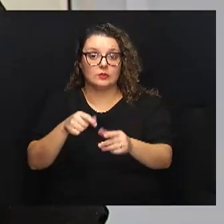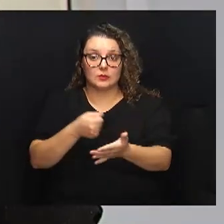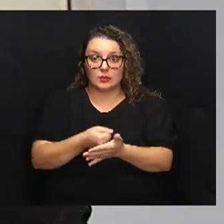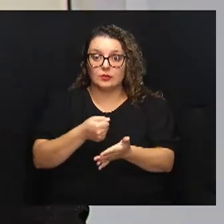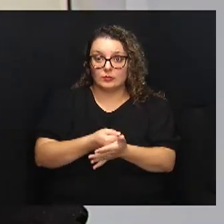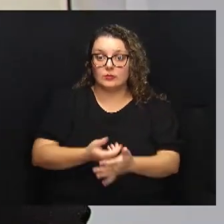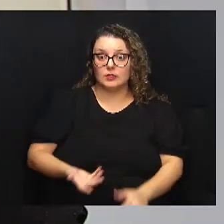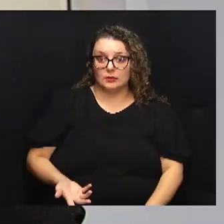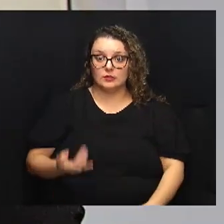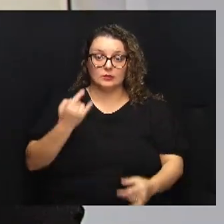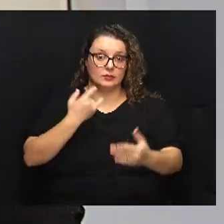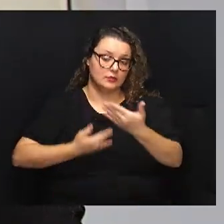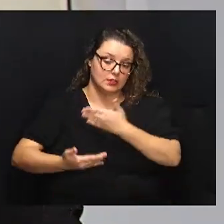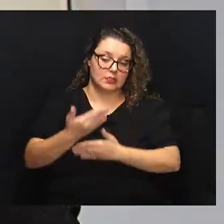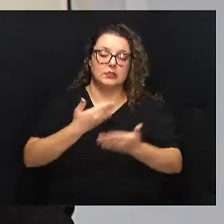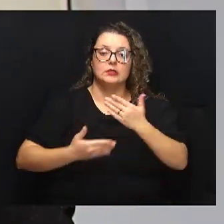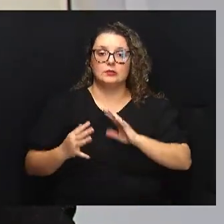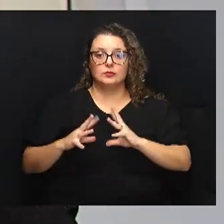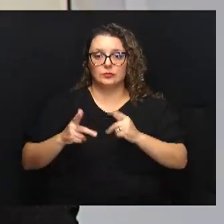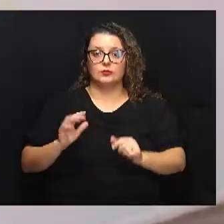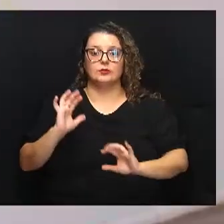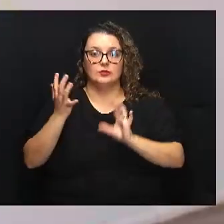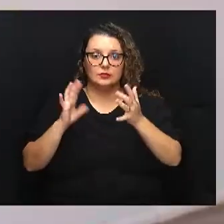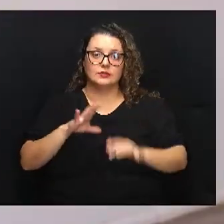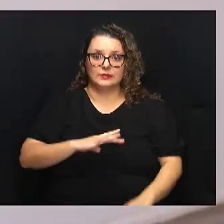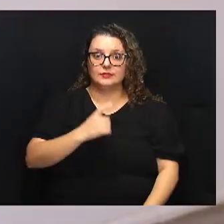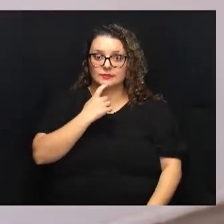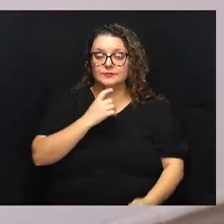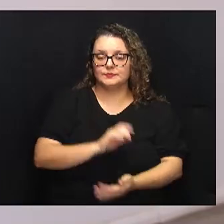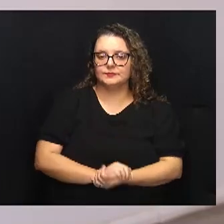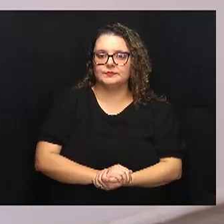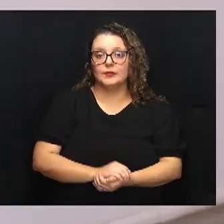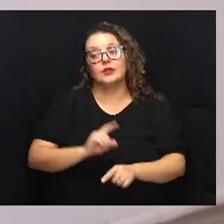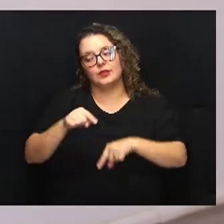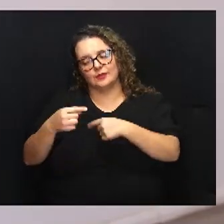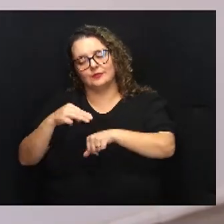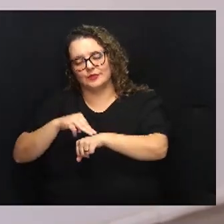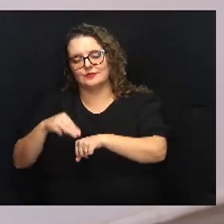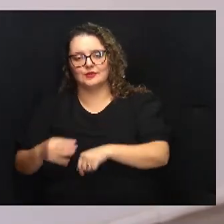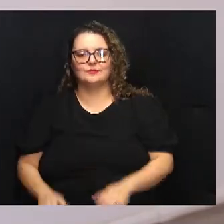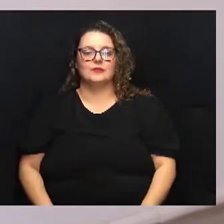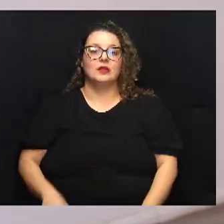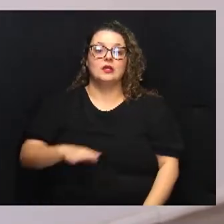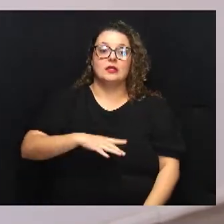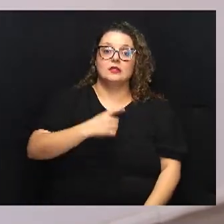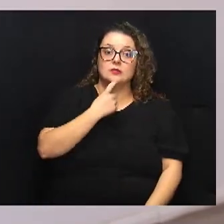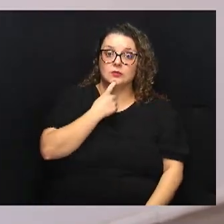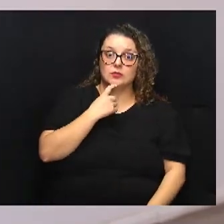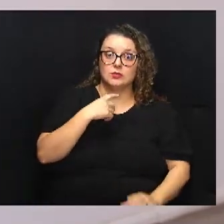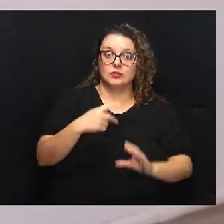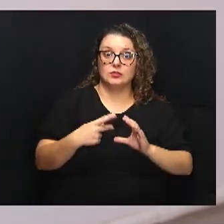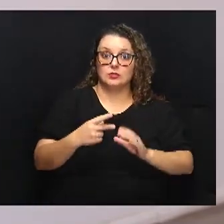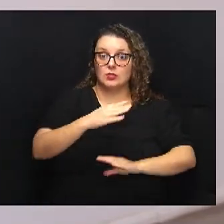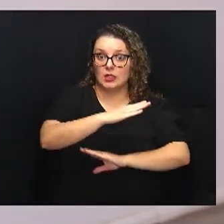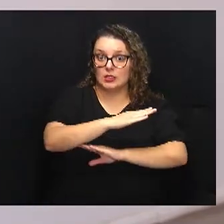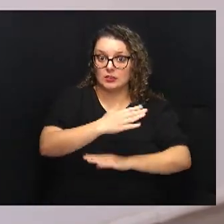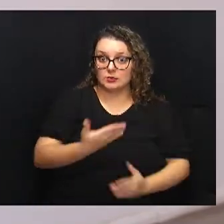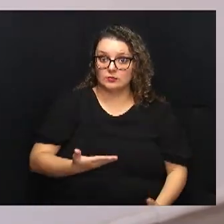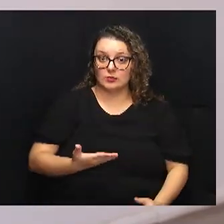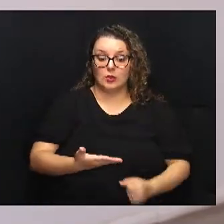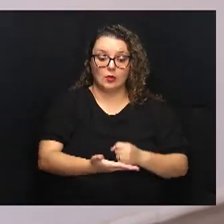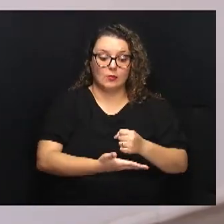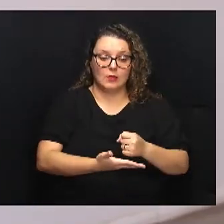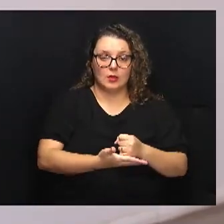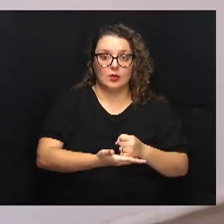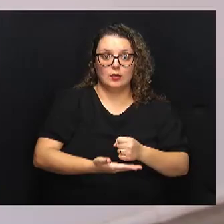e interagir de tudo que está rolando na cidade. Em 2 anos, a Câmara de Campinas saltou de um índice considerado básico para o